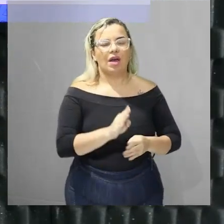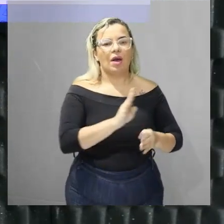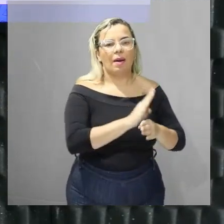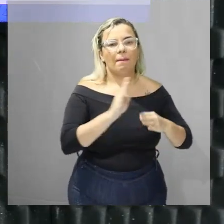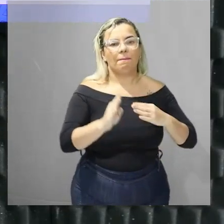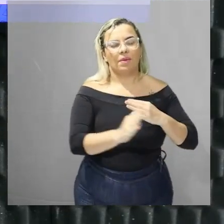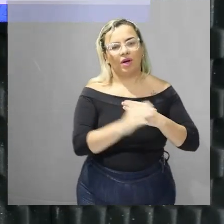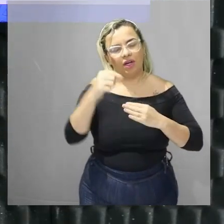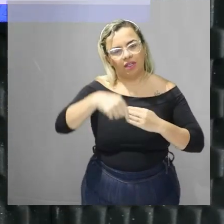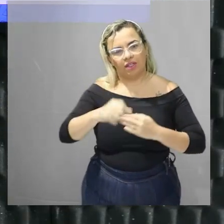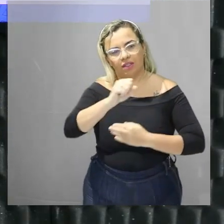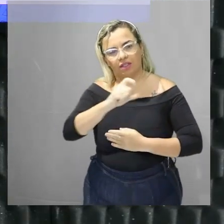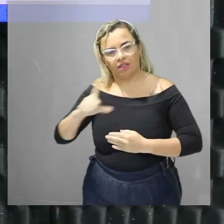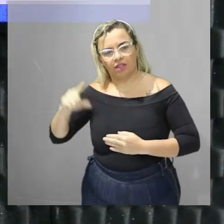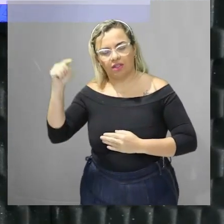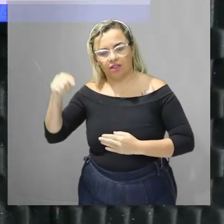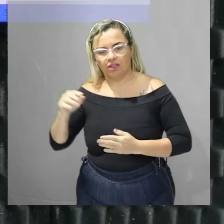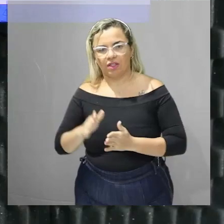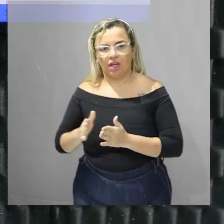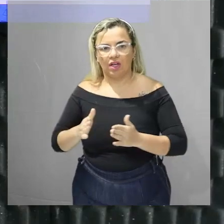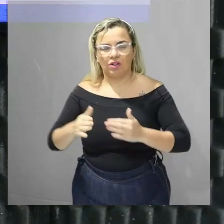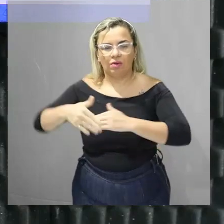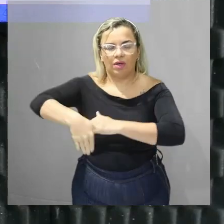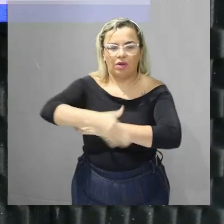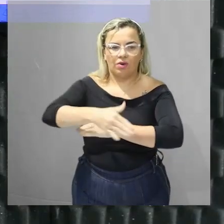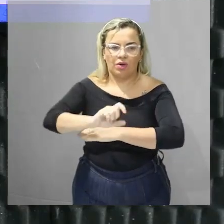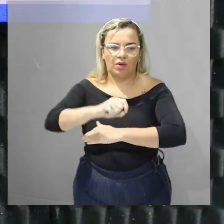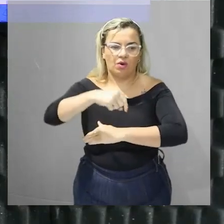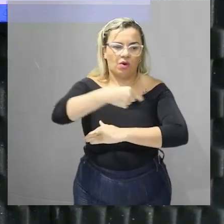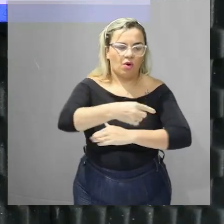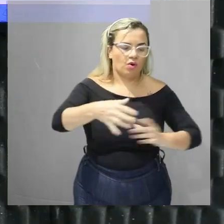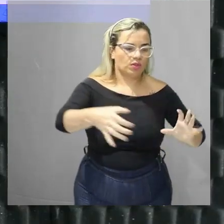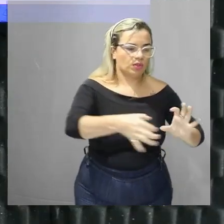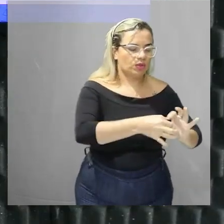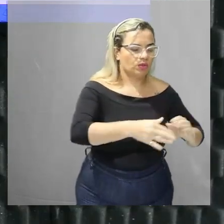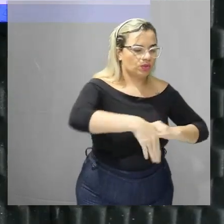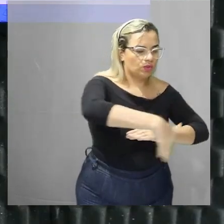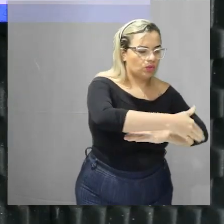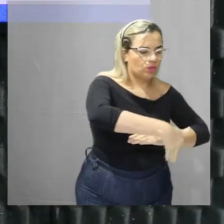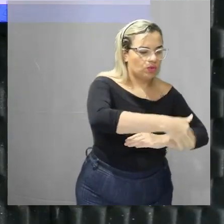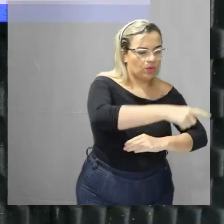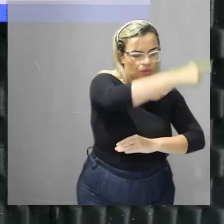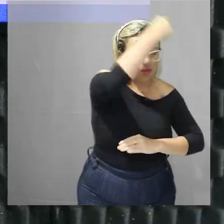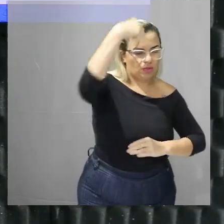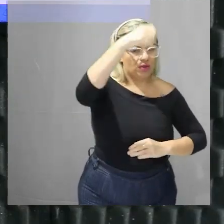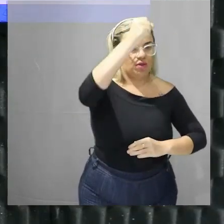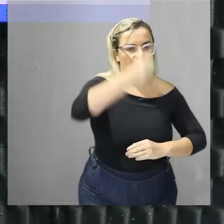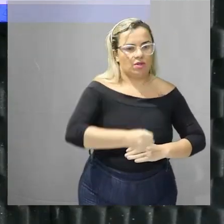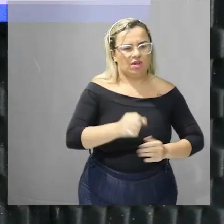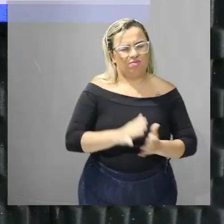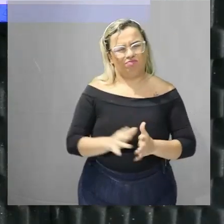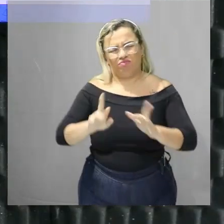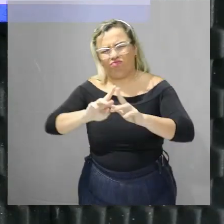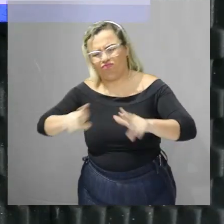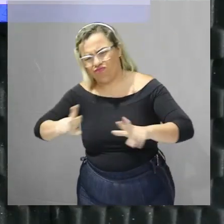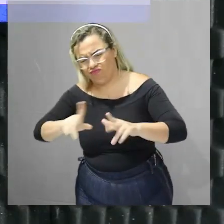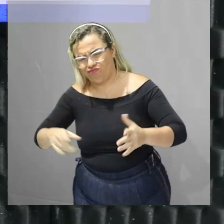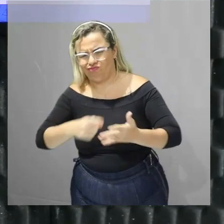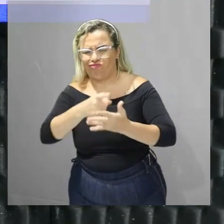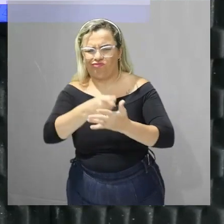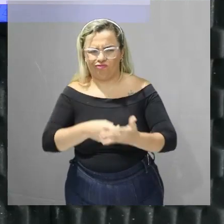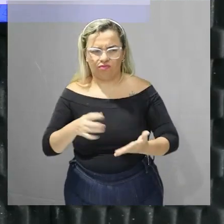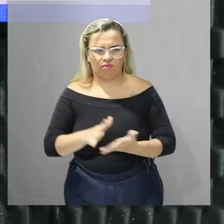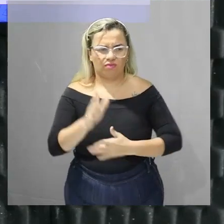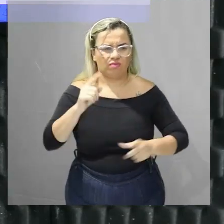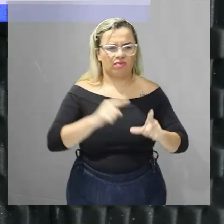rua, por exemplo, tu está já em São José de Ribamar. Belezinha? Isso é conurbação. Então não tem nada a ver, tá? O texto está falando de outra coisa. O texto fala,